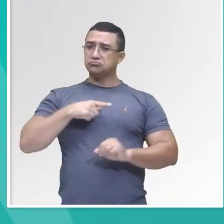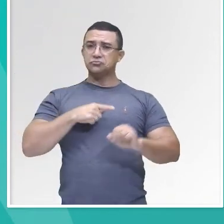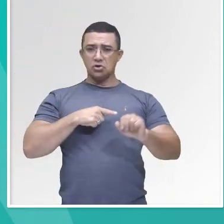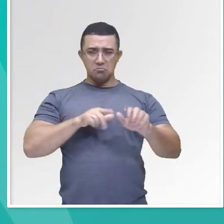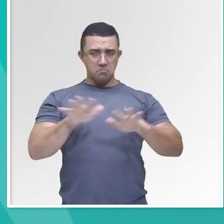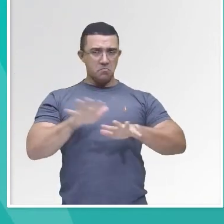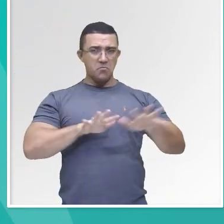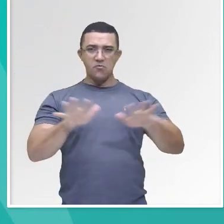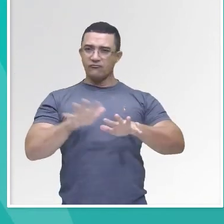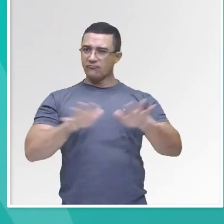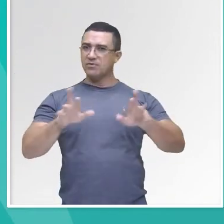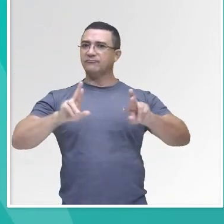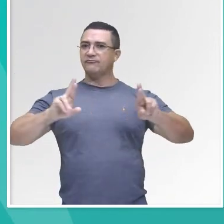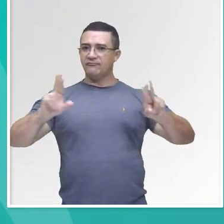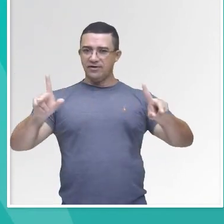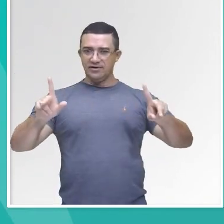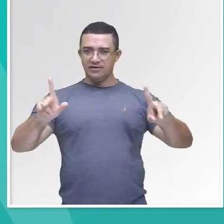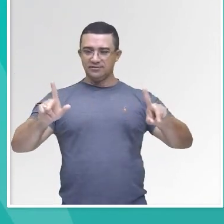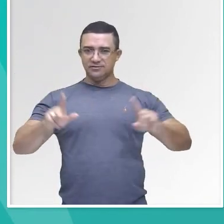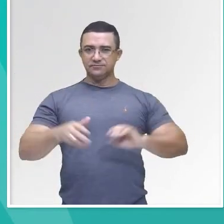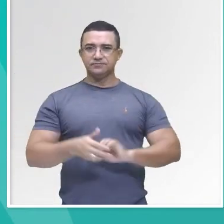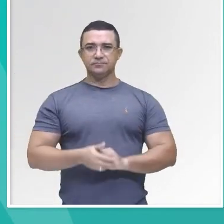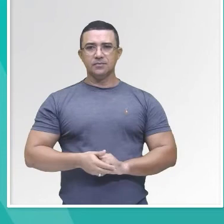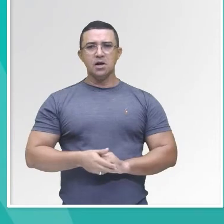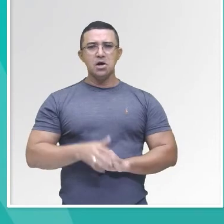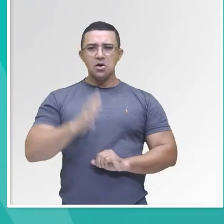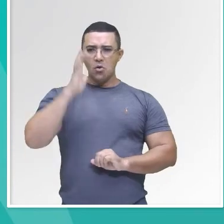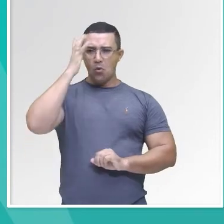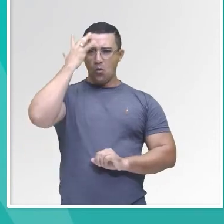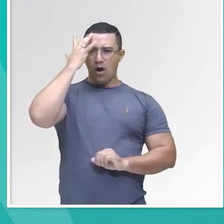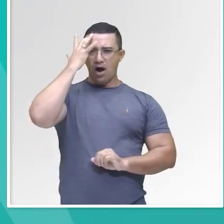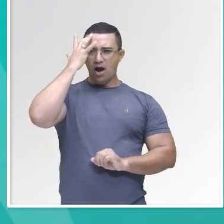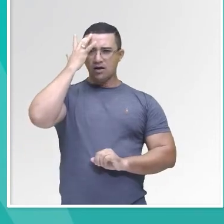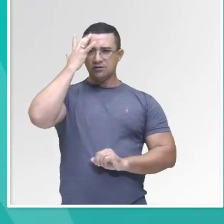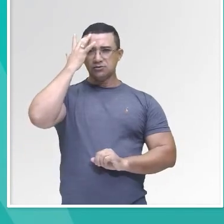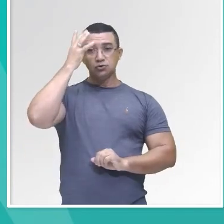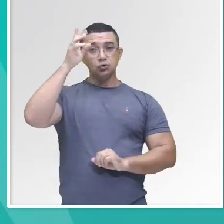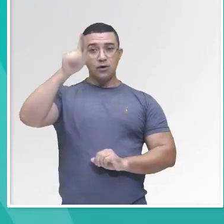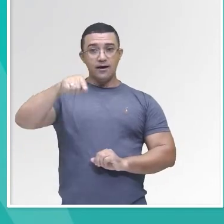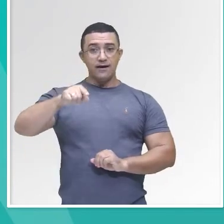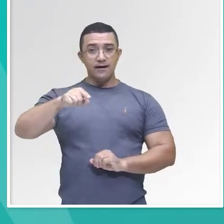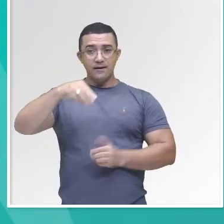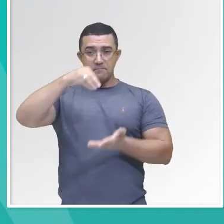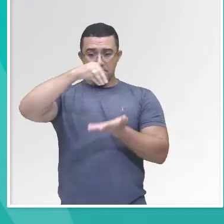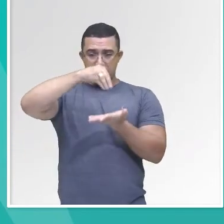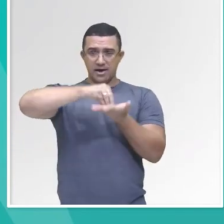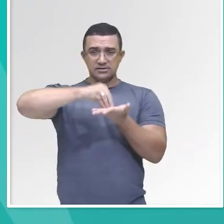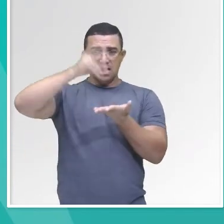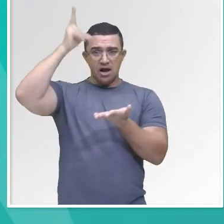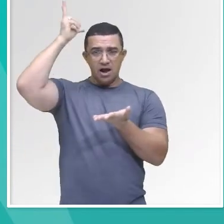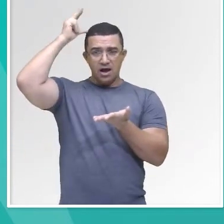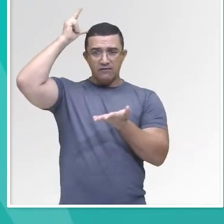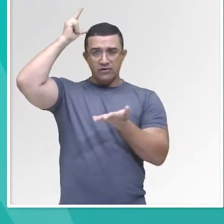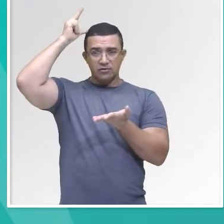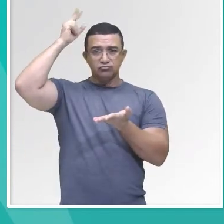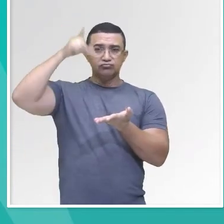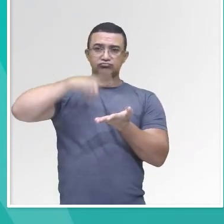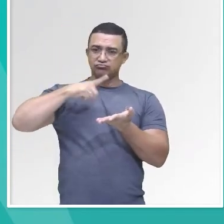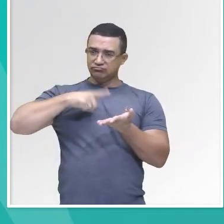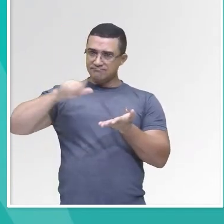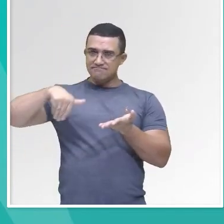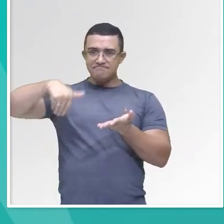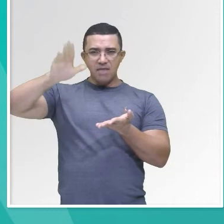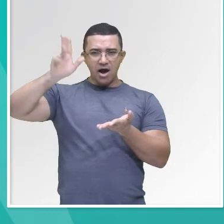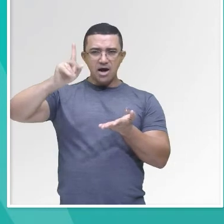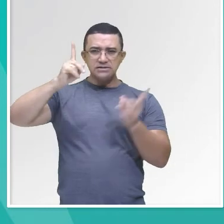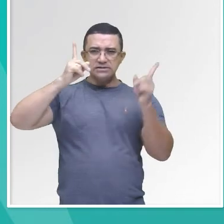bem diferenciado. Creio eu que ele é uma das peças que a gente tem mais dificuldade